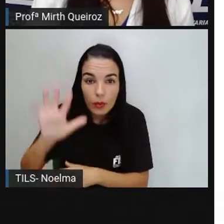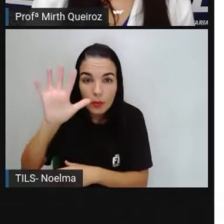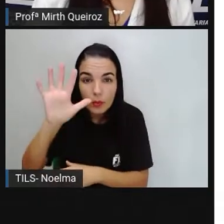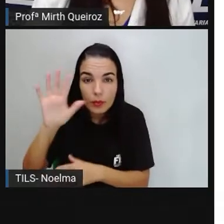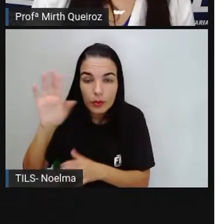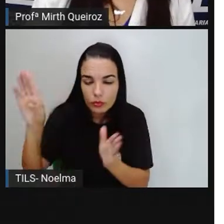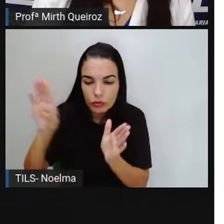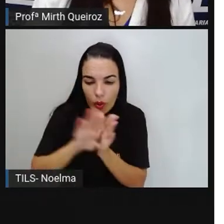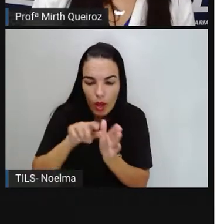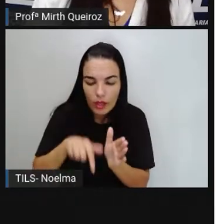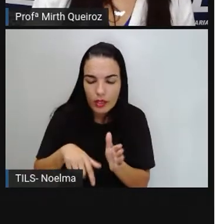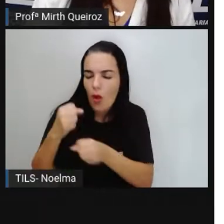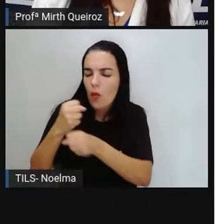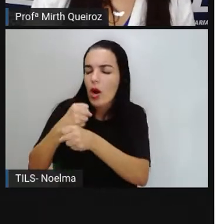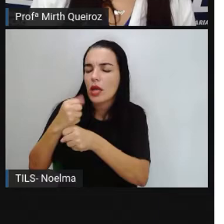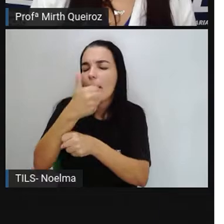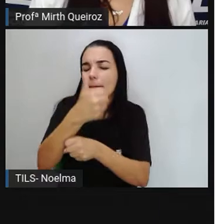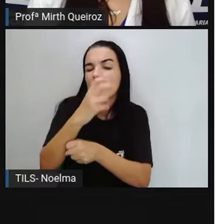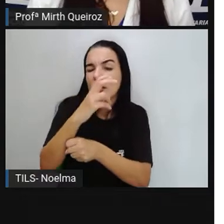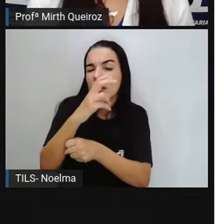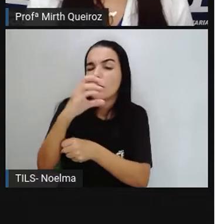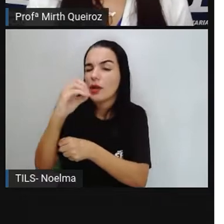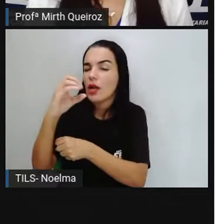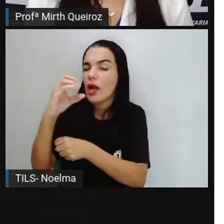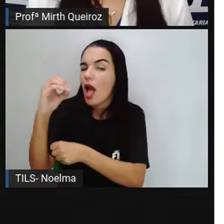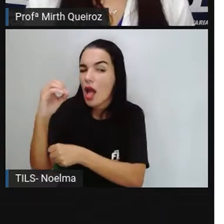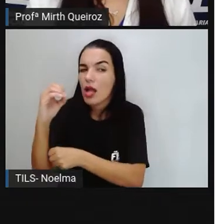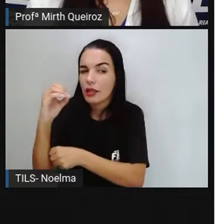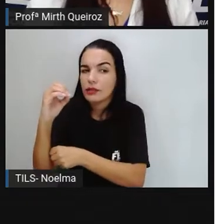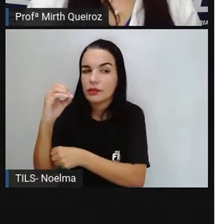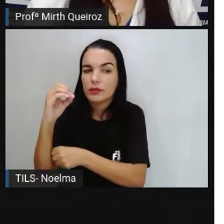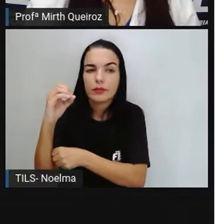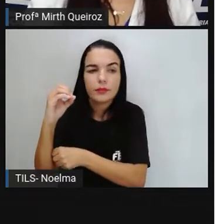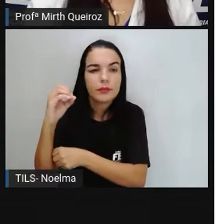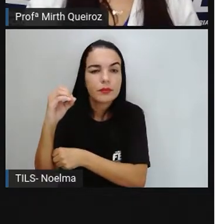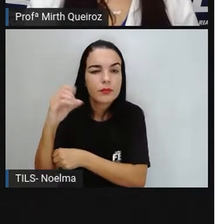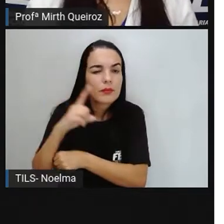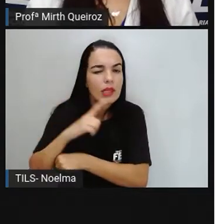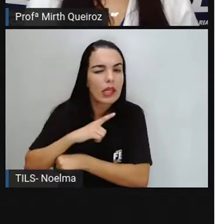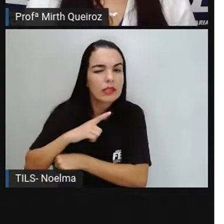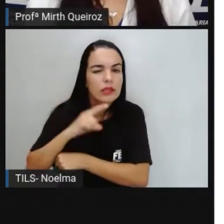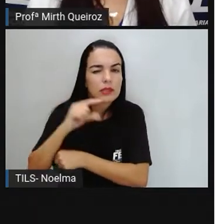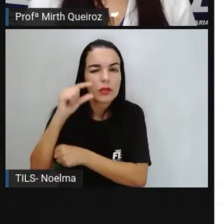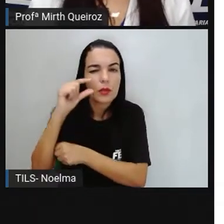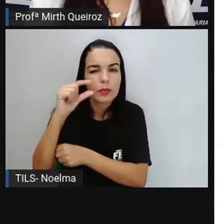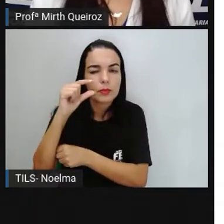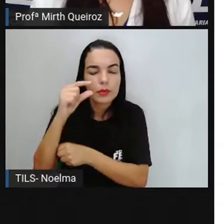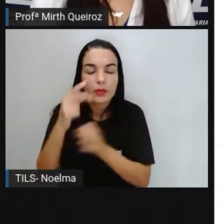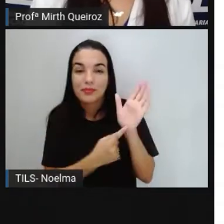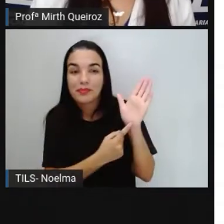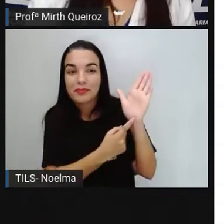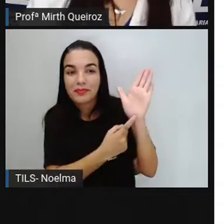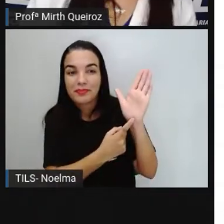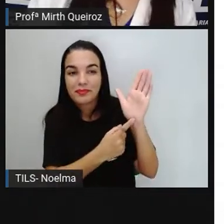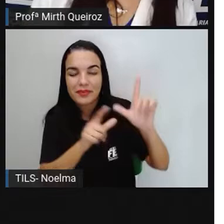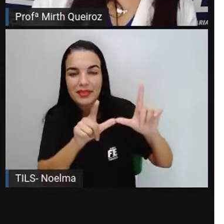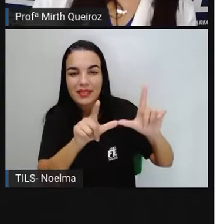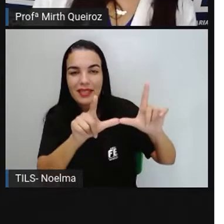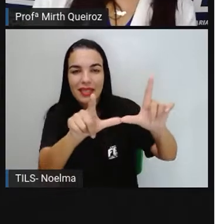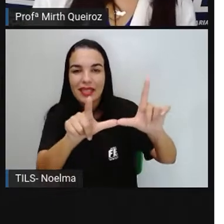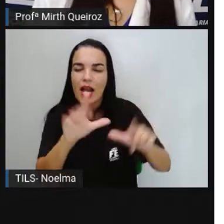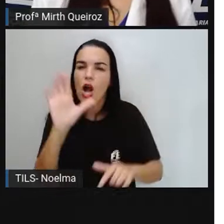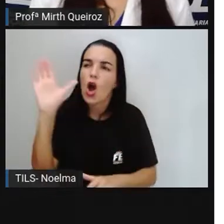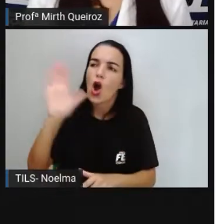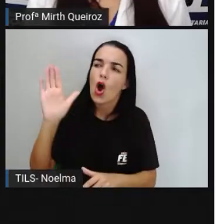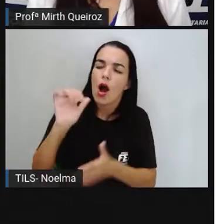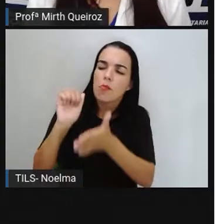em 1500, né? E aí a gente tem uma pequena charge sobre isso, onde tem ô de